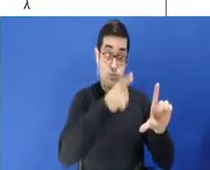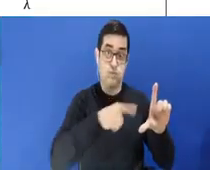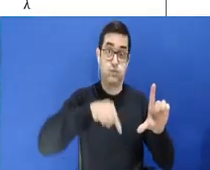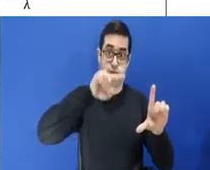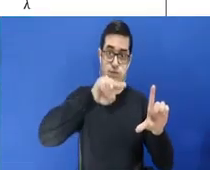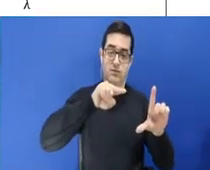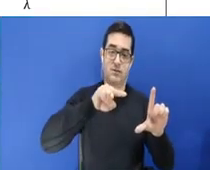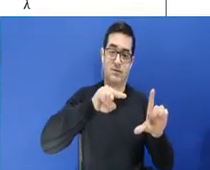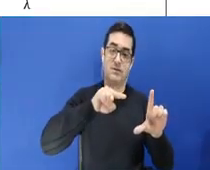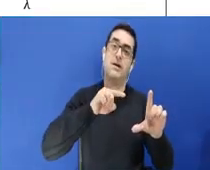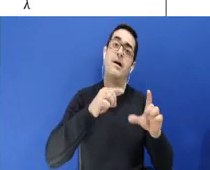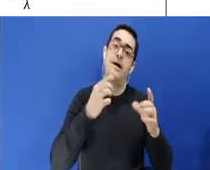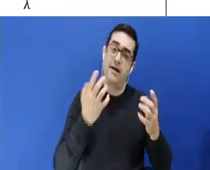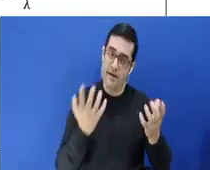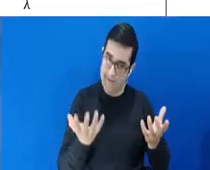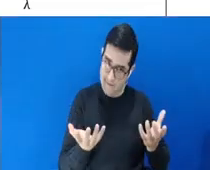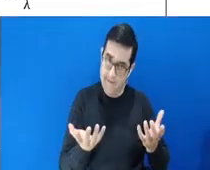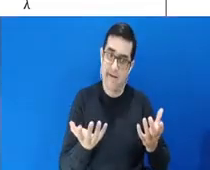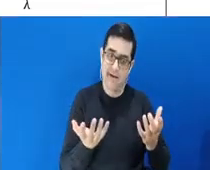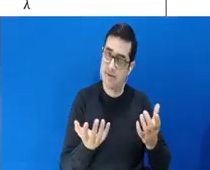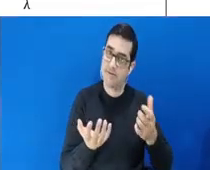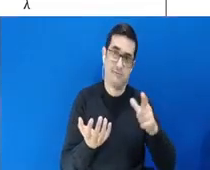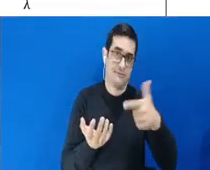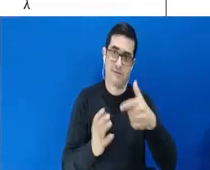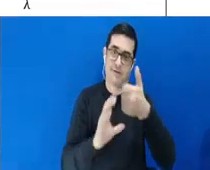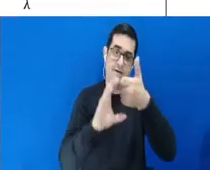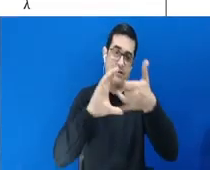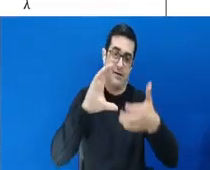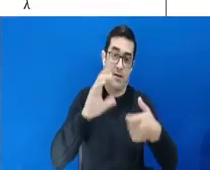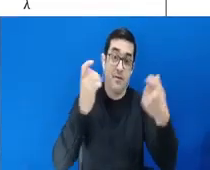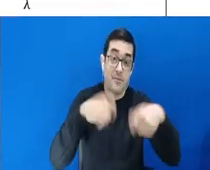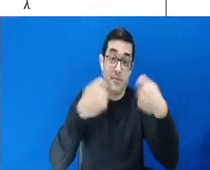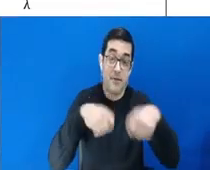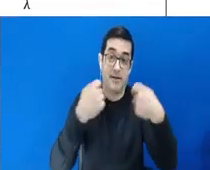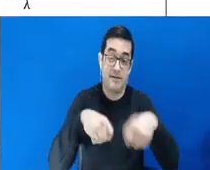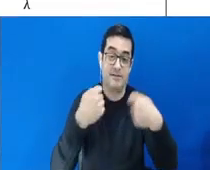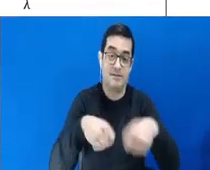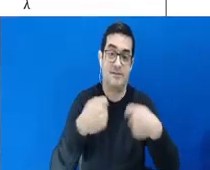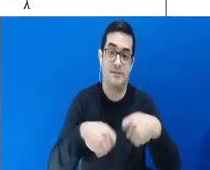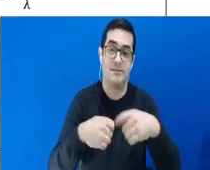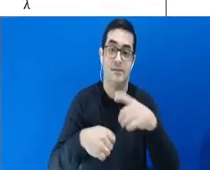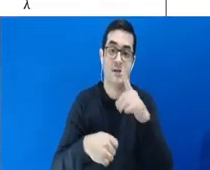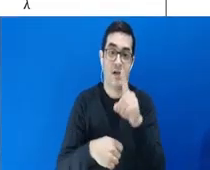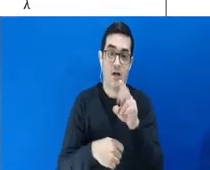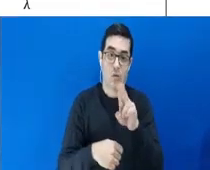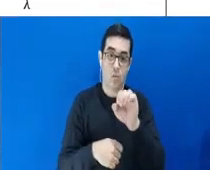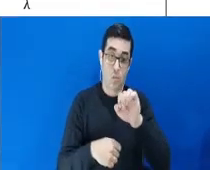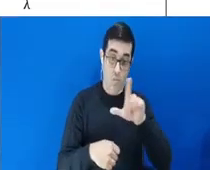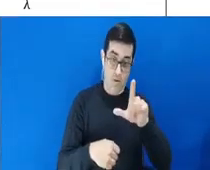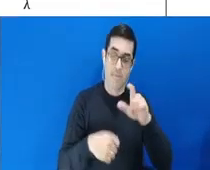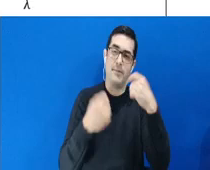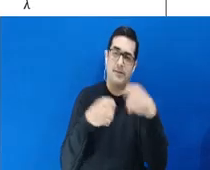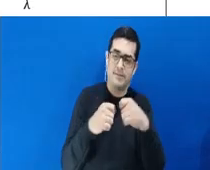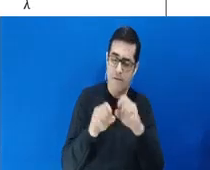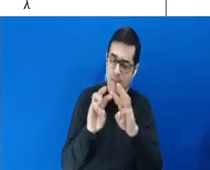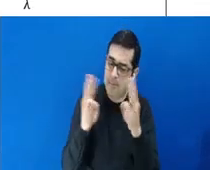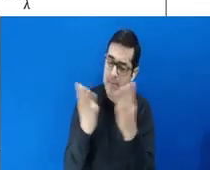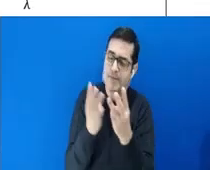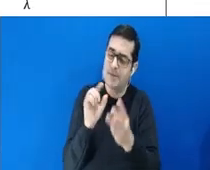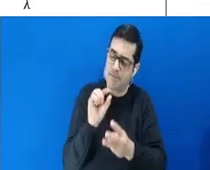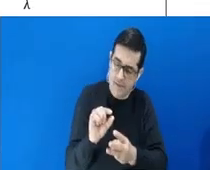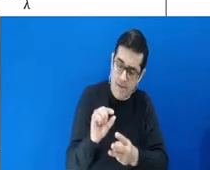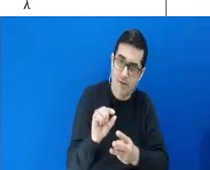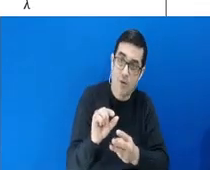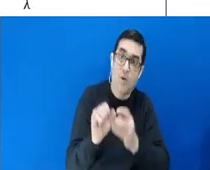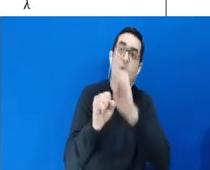essa característica. Para eu ter a característica dual, eu preciso ter uma massa muito pequena e o elétron tem. Então ele faz isso daqui.